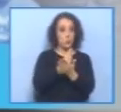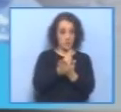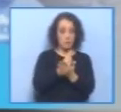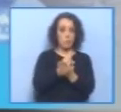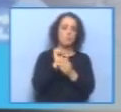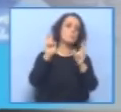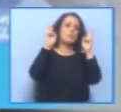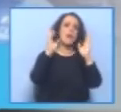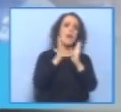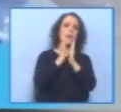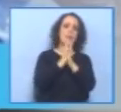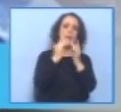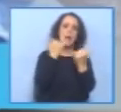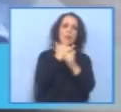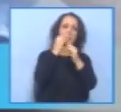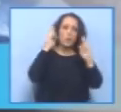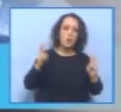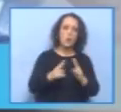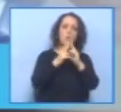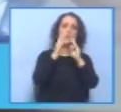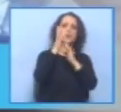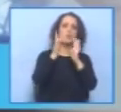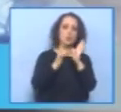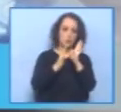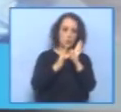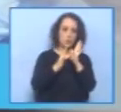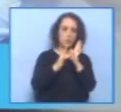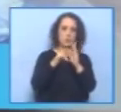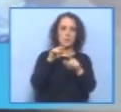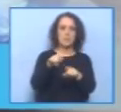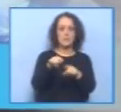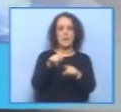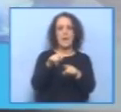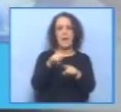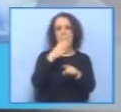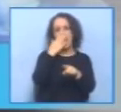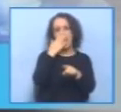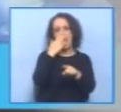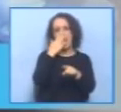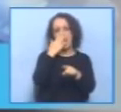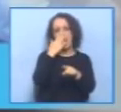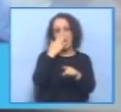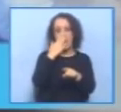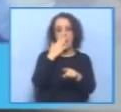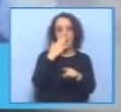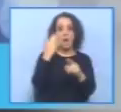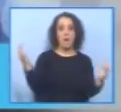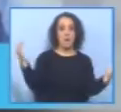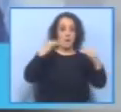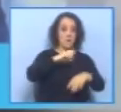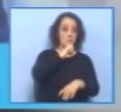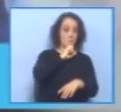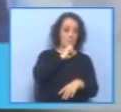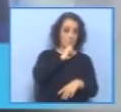a Conferência Episcopal corta com o modelo tradicional e apresenta um novo modelo